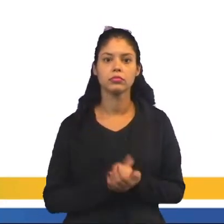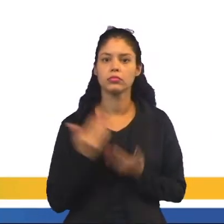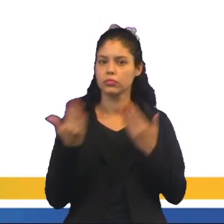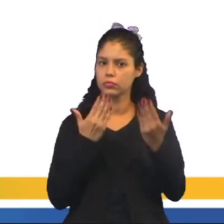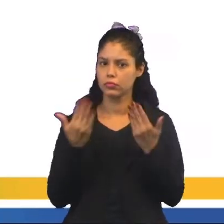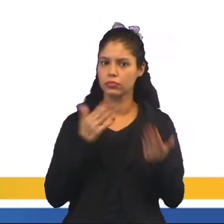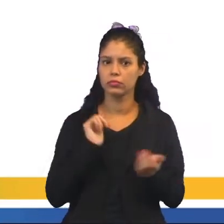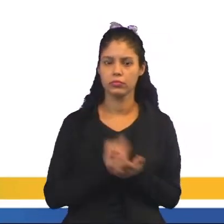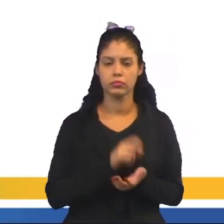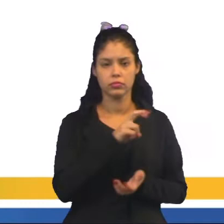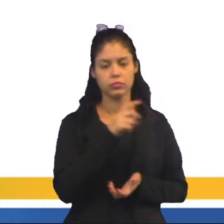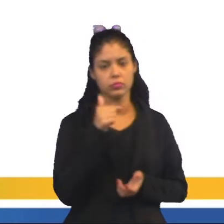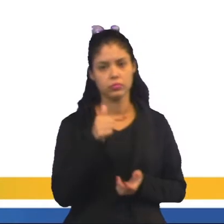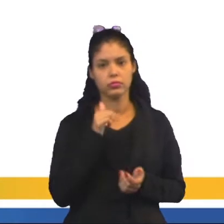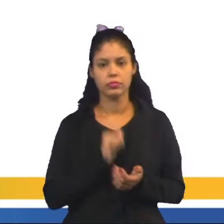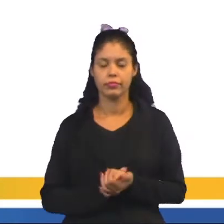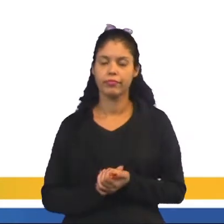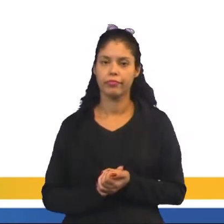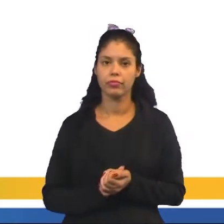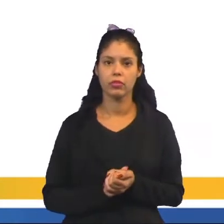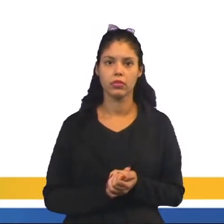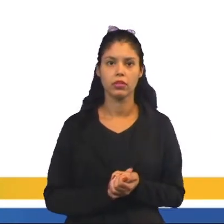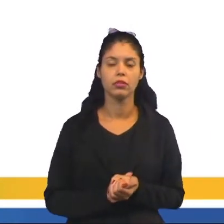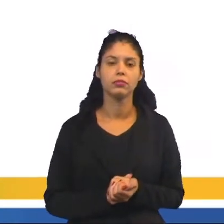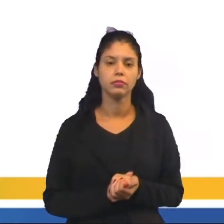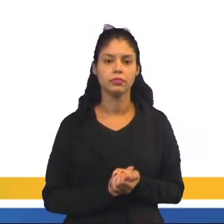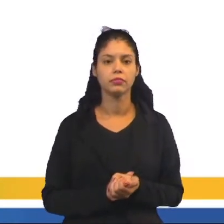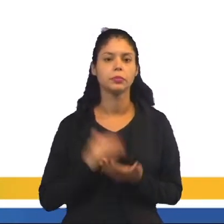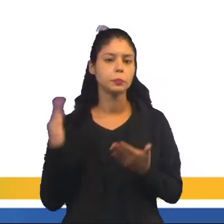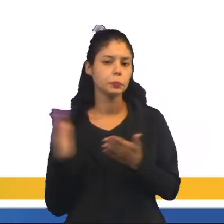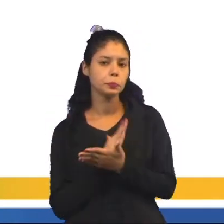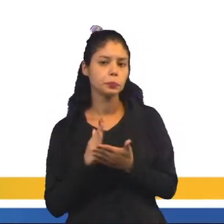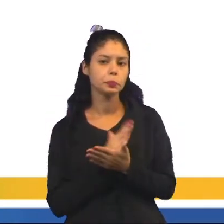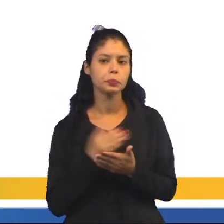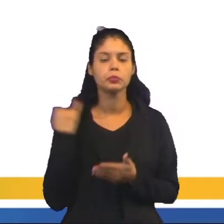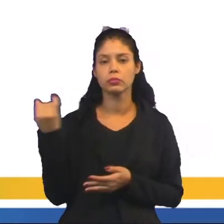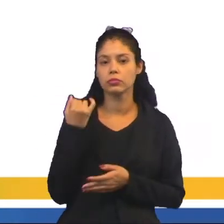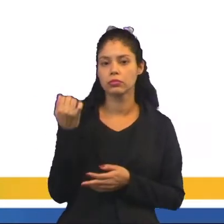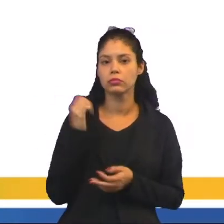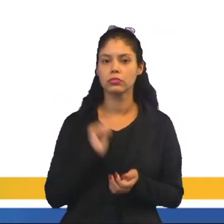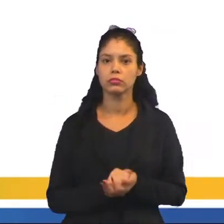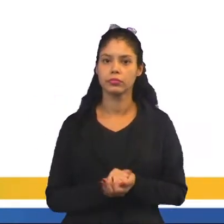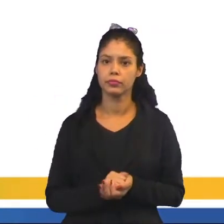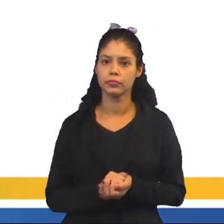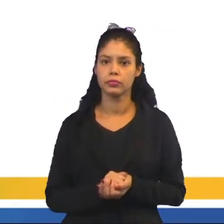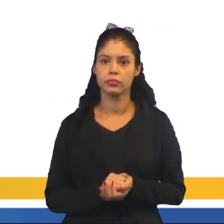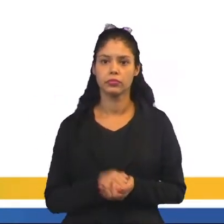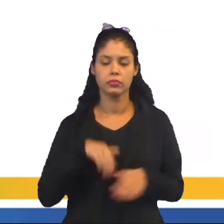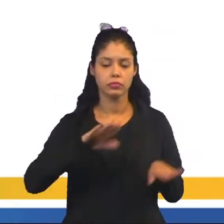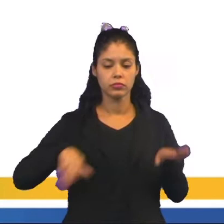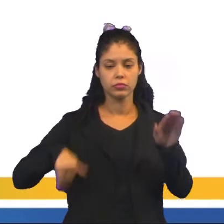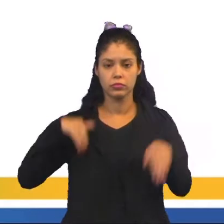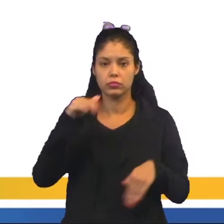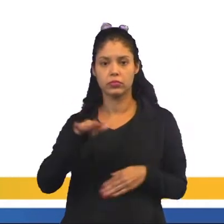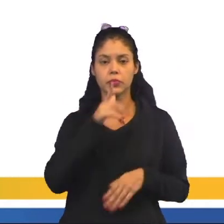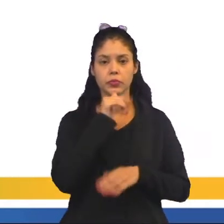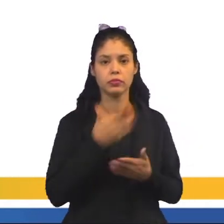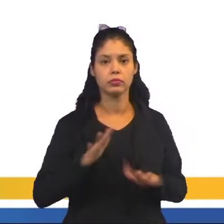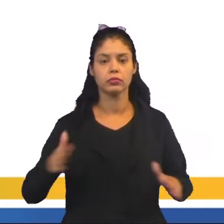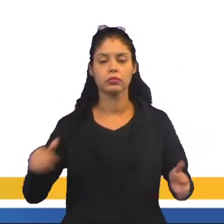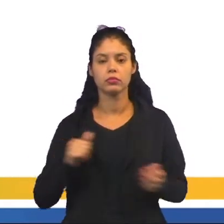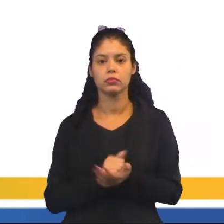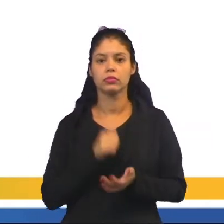com os 57%, você tem algo que é tão essencial que é nadar, quando você vai para uma piscina, vai para o mar, vai para o rio,